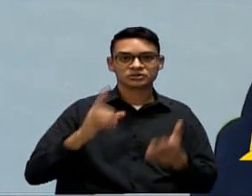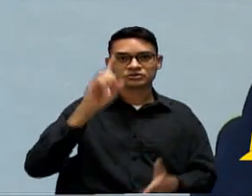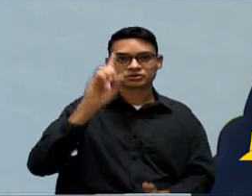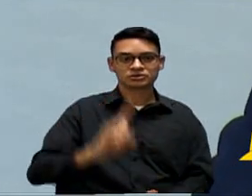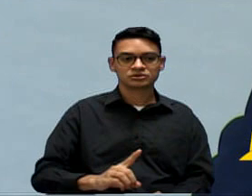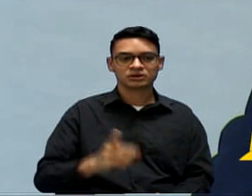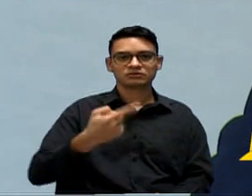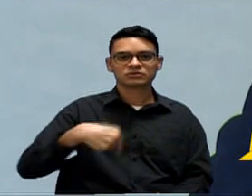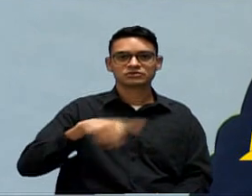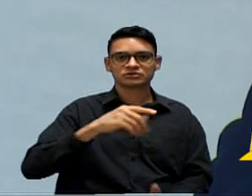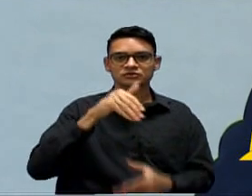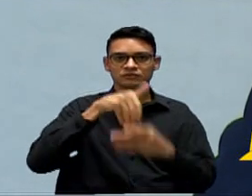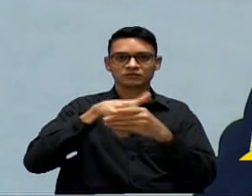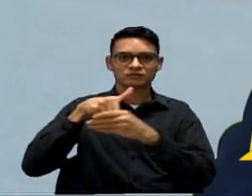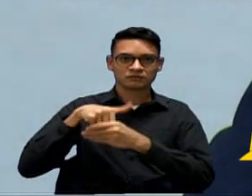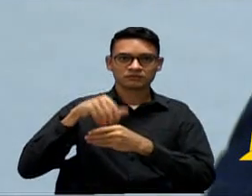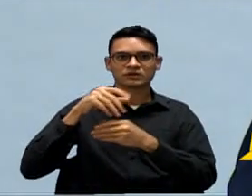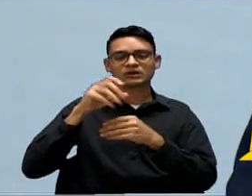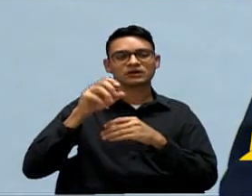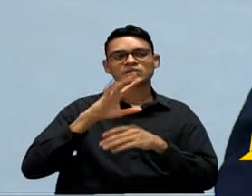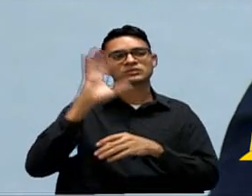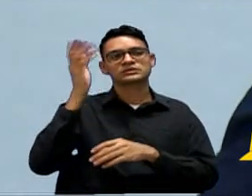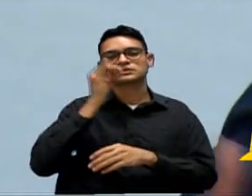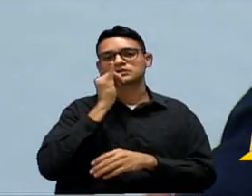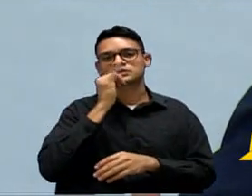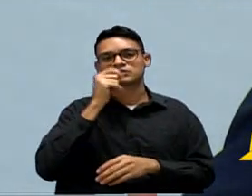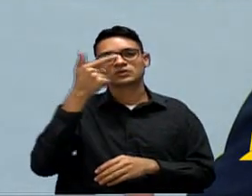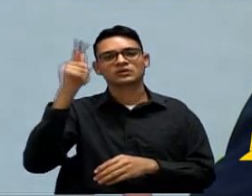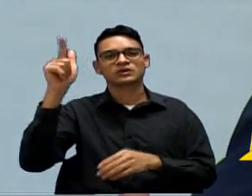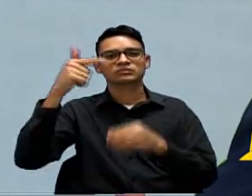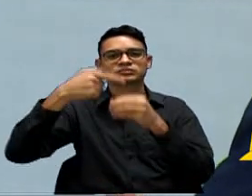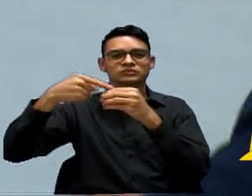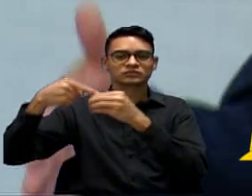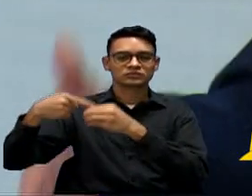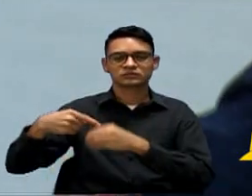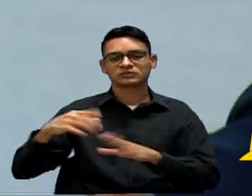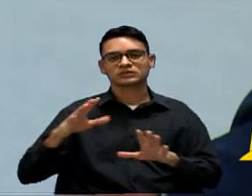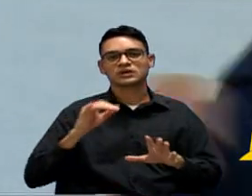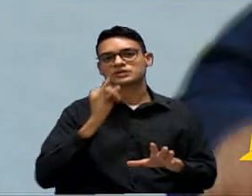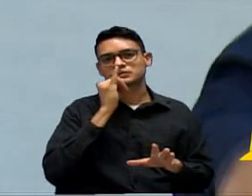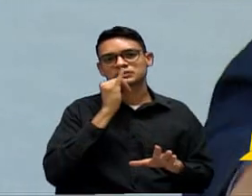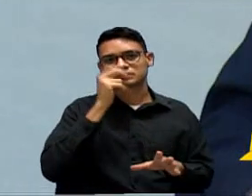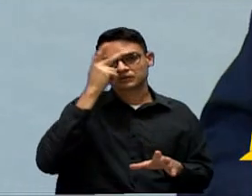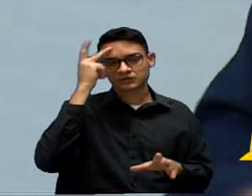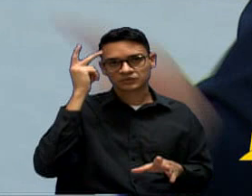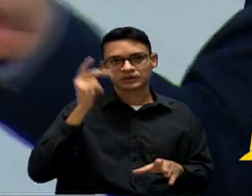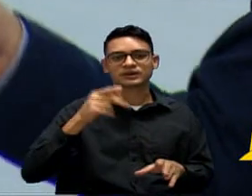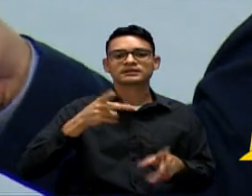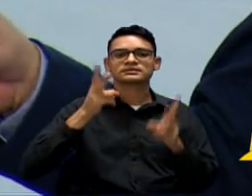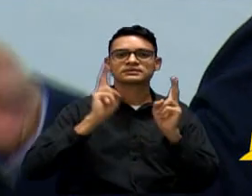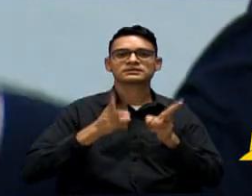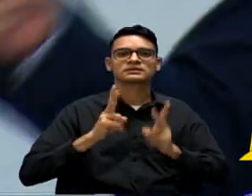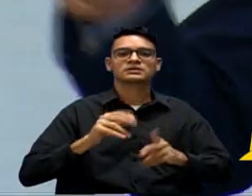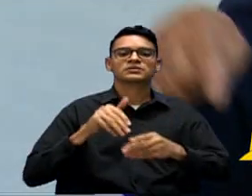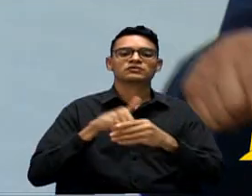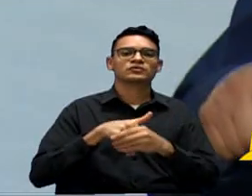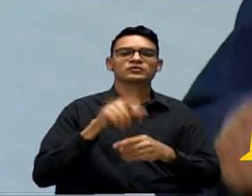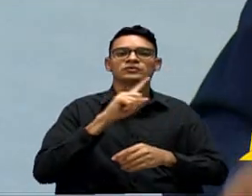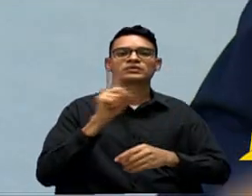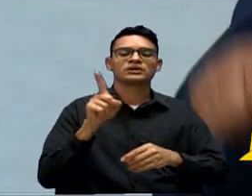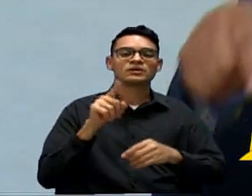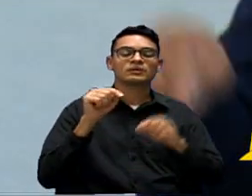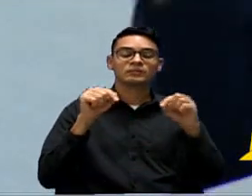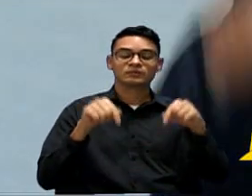do município de Sorocaba. Agora, a pessoa não participar em todas as sessões, estando aqui, tem vereador aqui que votou não, mas muitas vezes